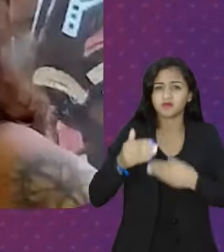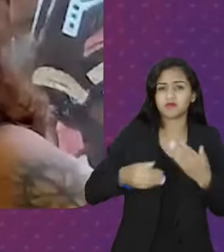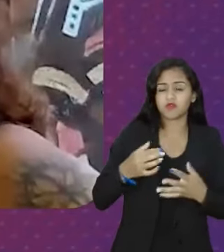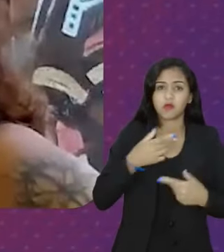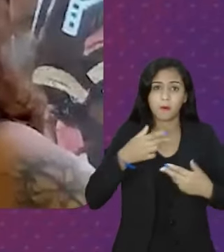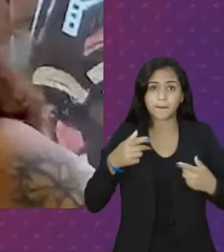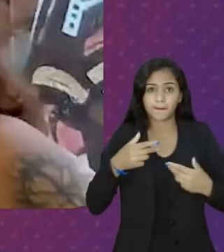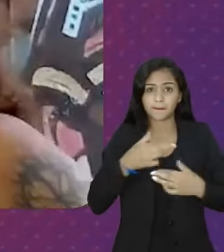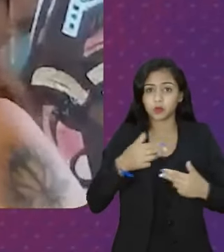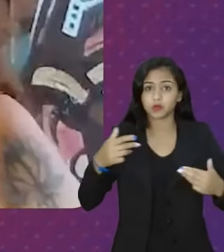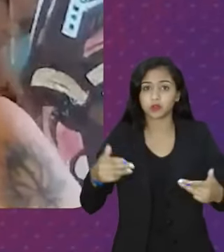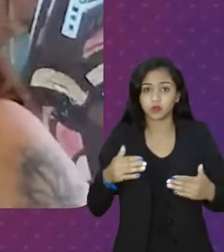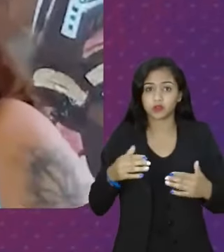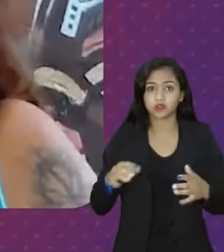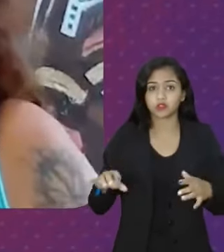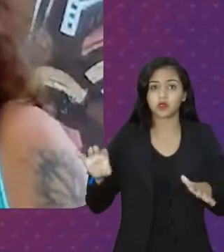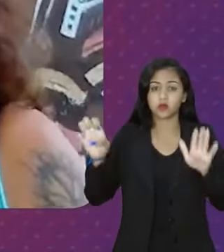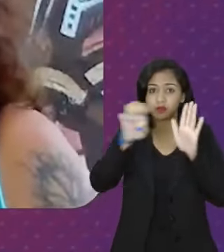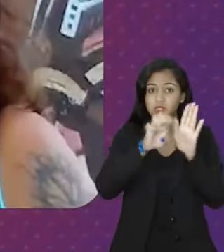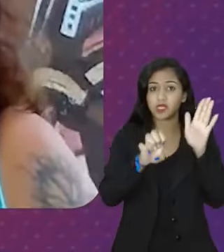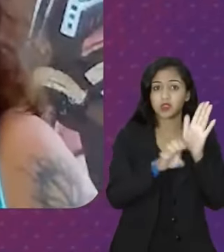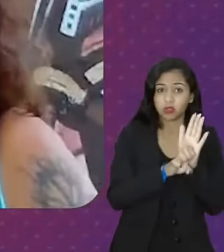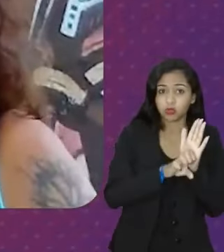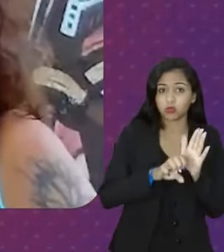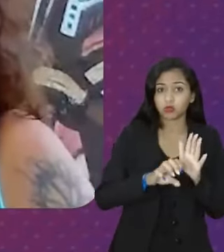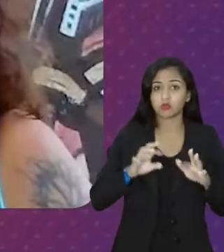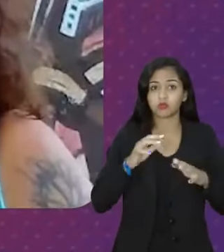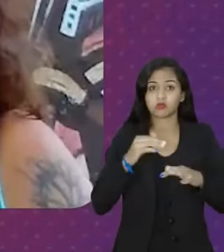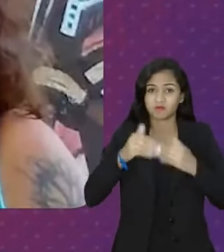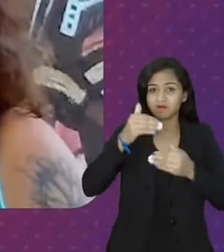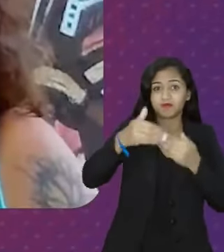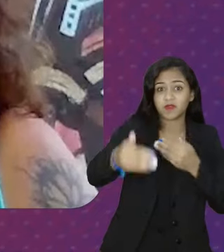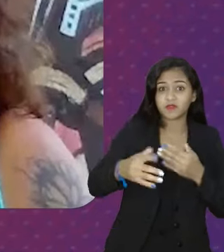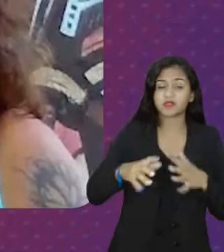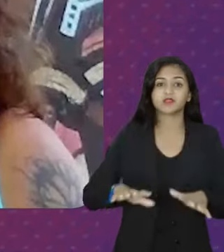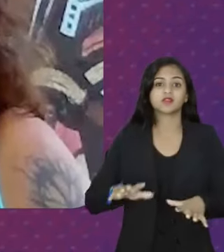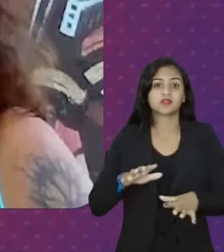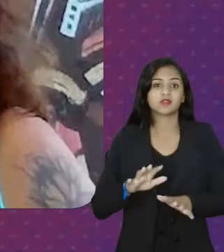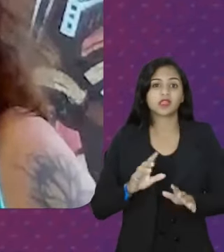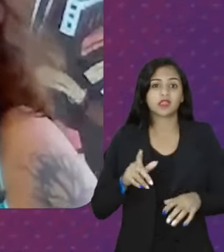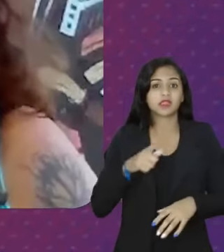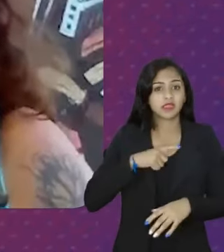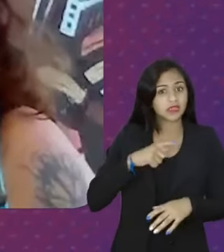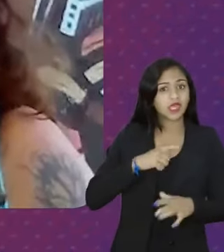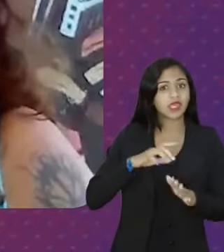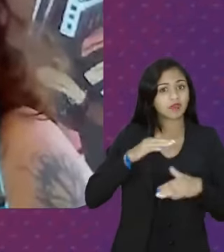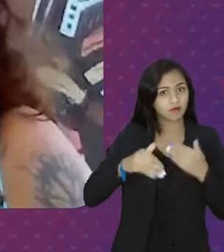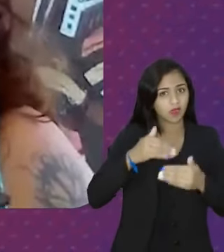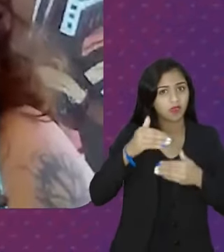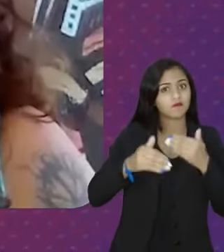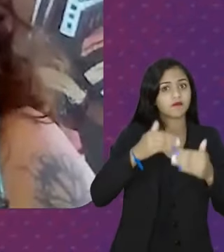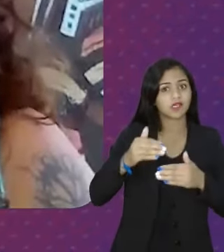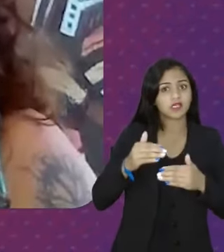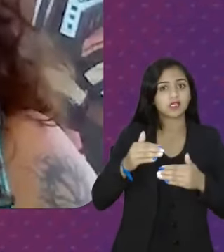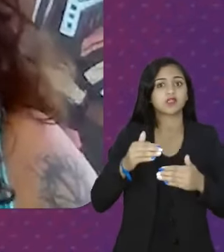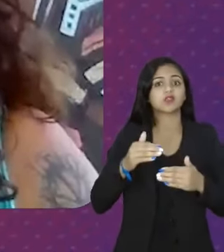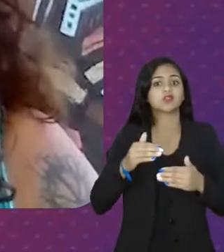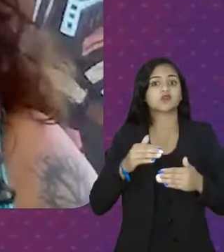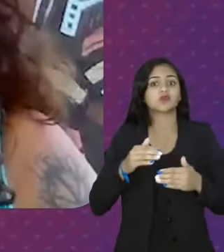Estatuto trouxe muitos avanços, né? E que a gente tem que aproveitar. Os avanços que teve e que a gente ainda tem que brigar